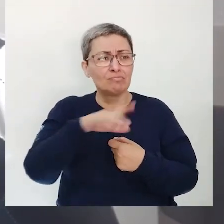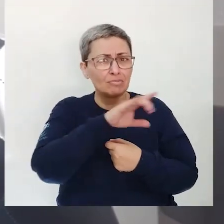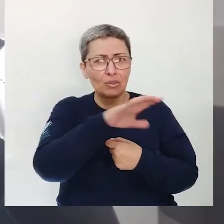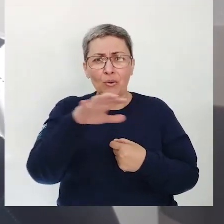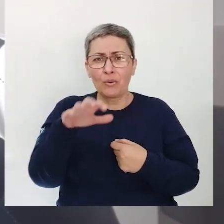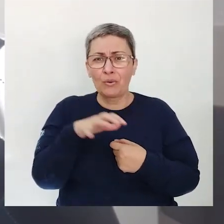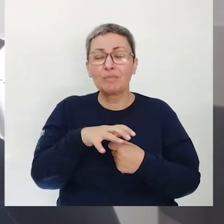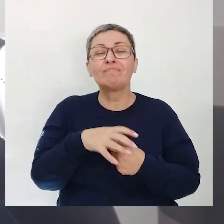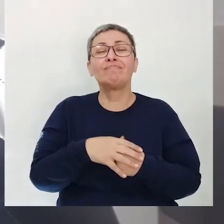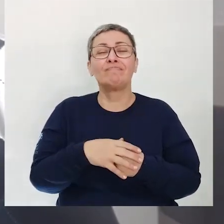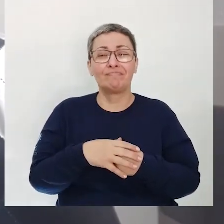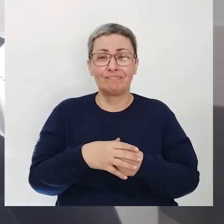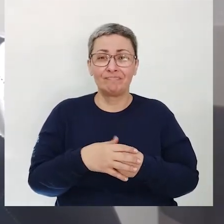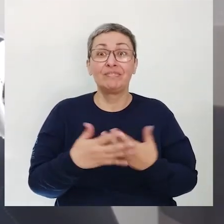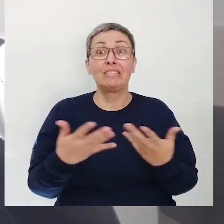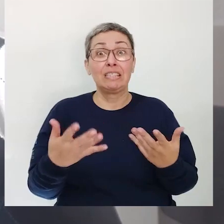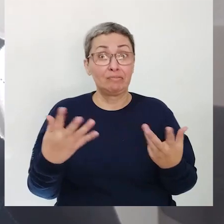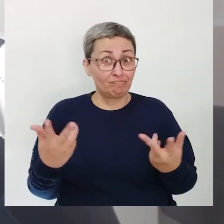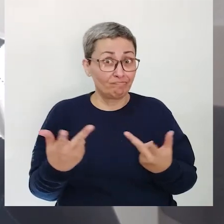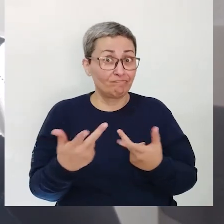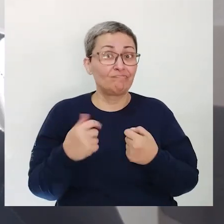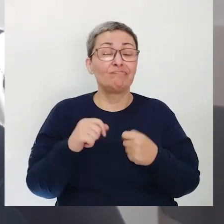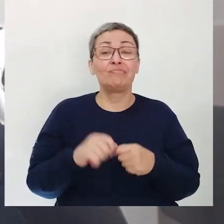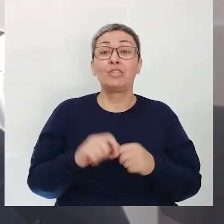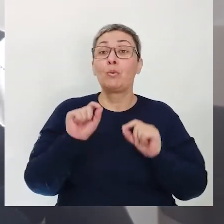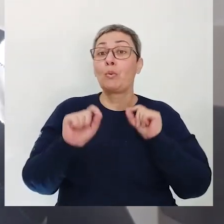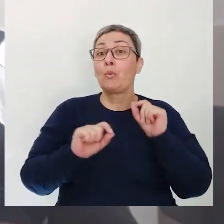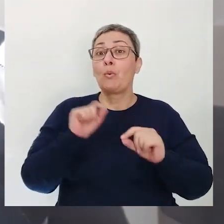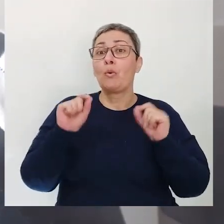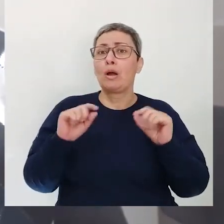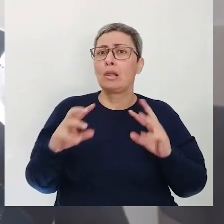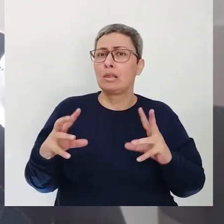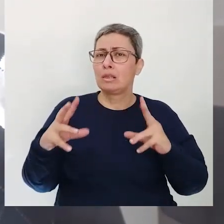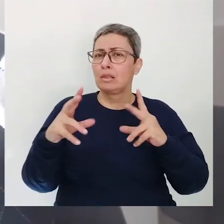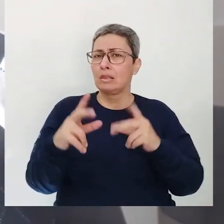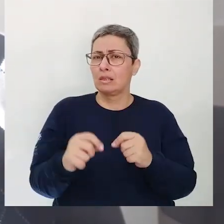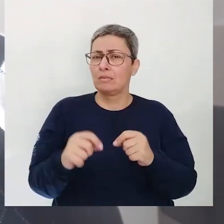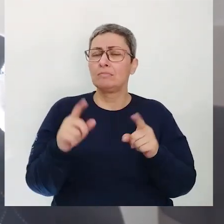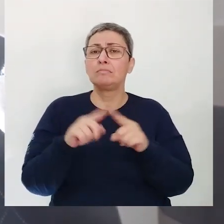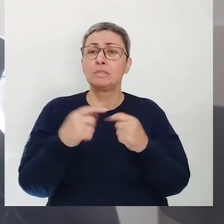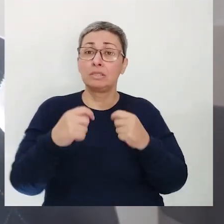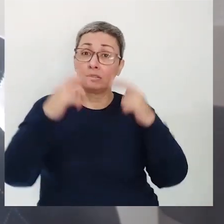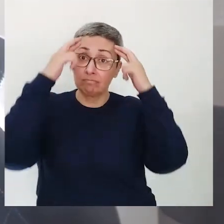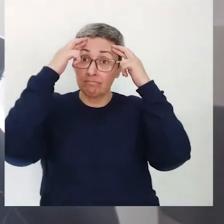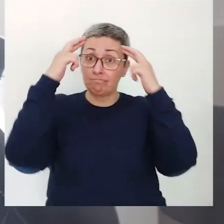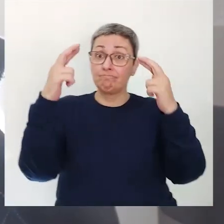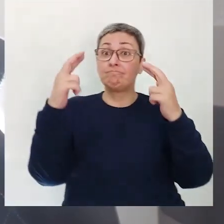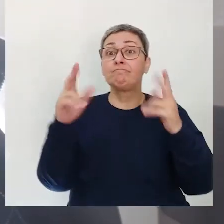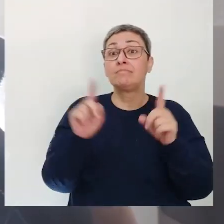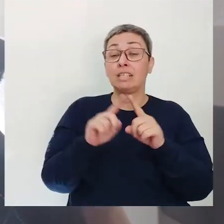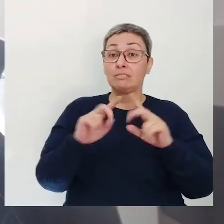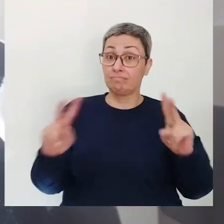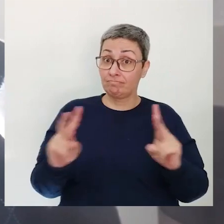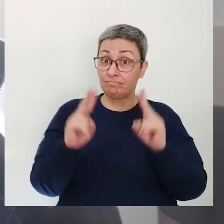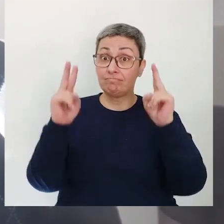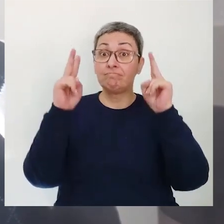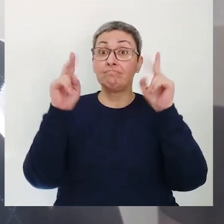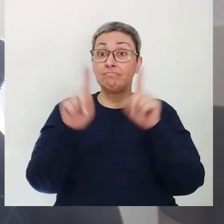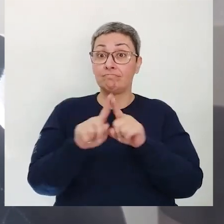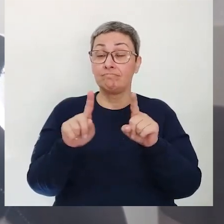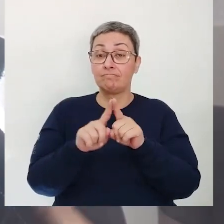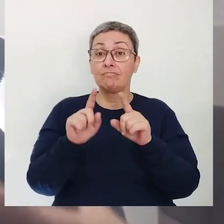território? É muito rica, né? E que todas devem ser respeitadas e